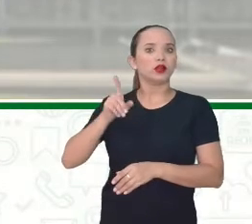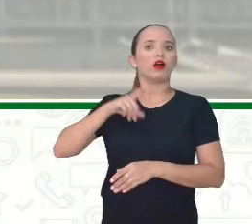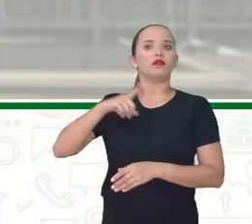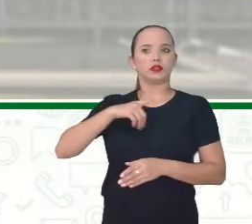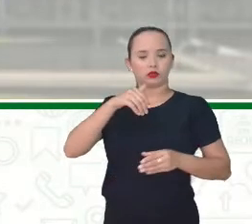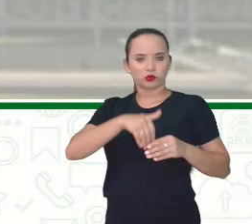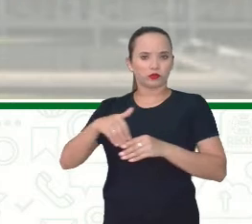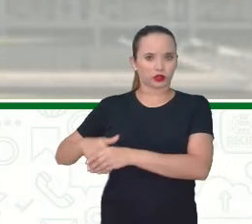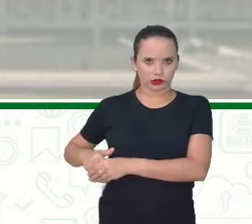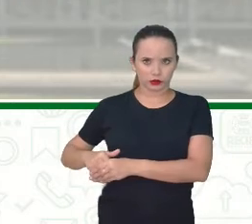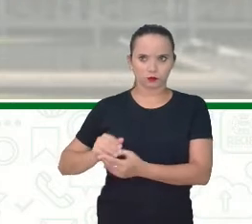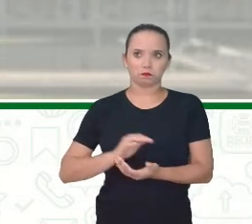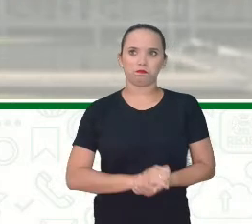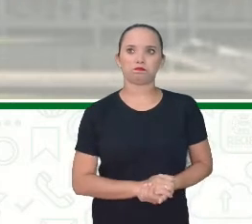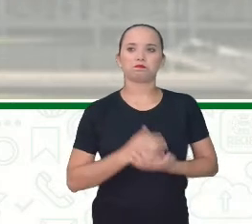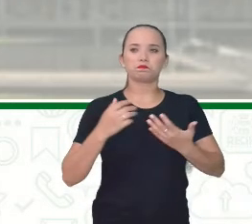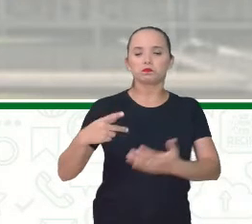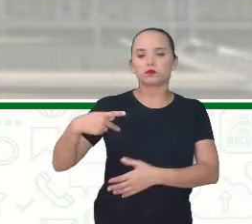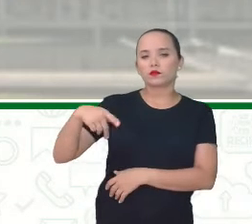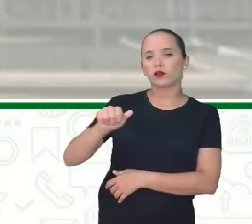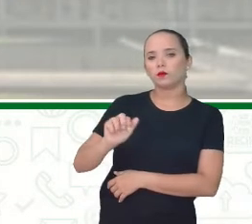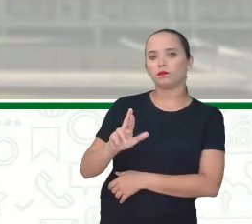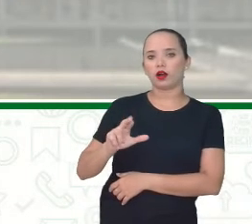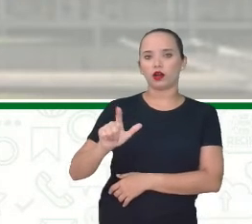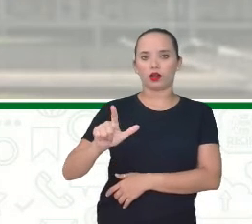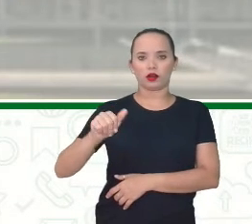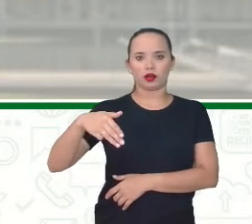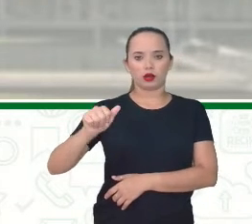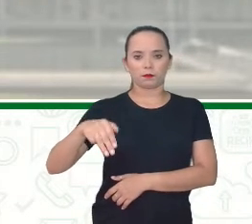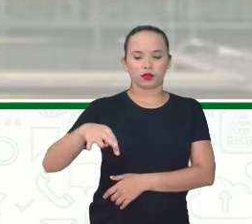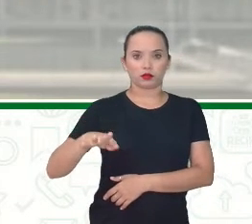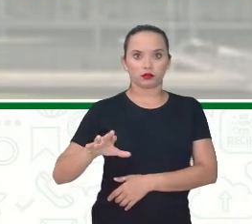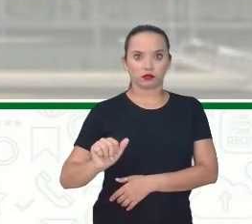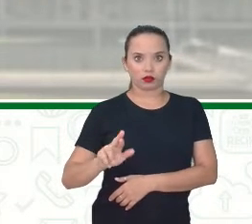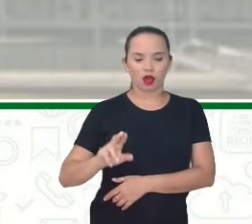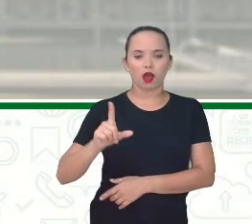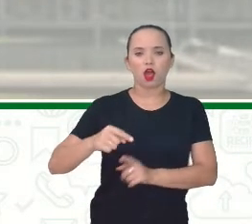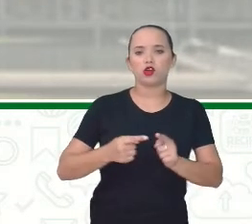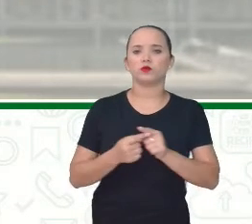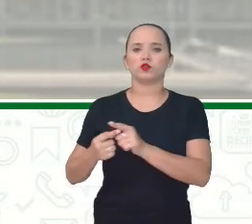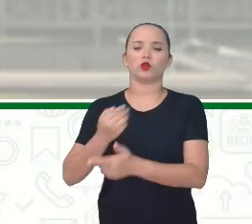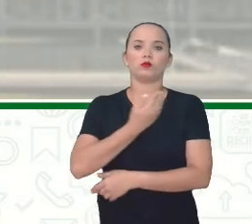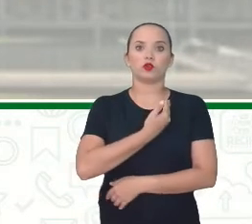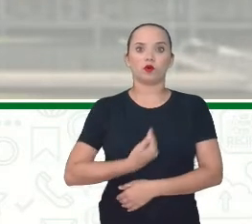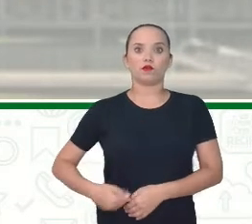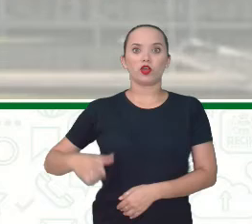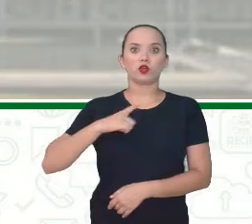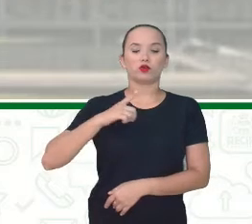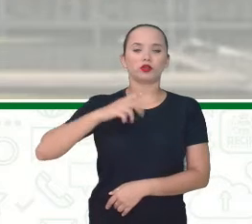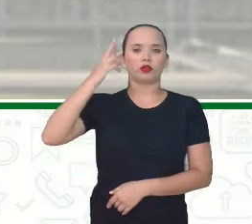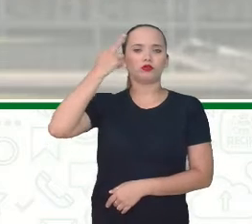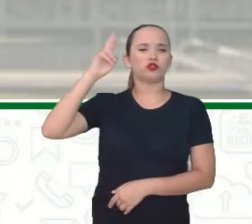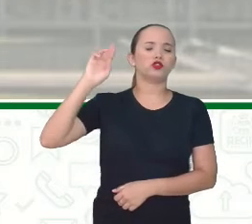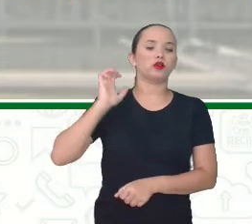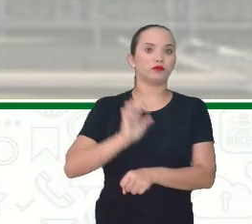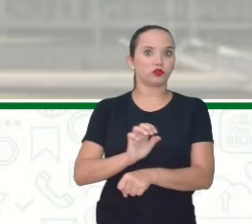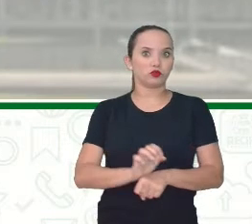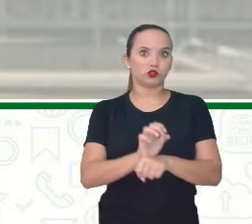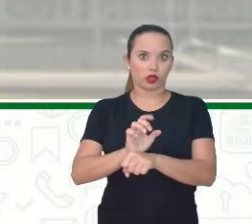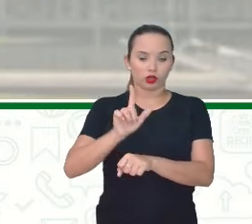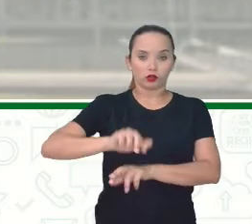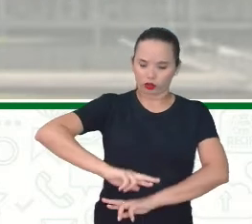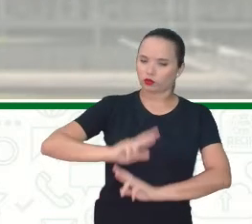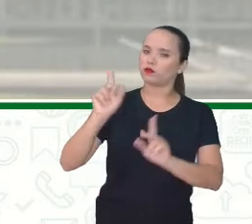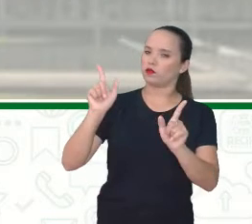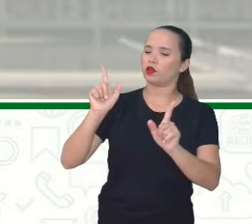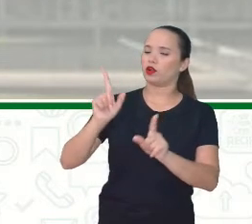votadas. Então, o parlamentarismo é um tipo de sistema de governo em que o chefe de Estado é uma pessoa diferente do chefe de